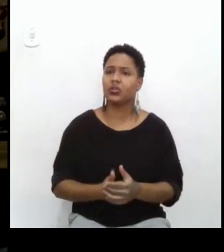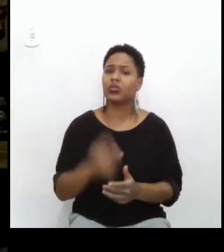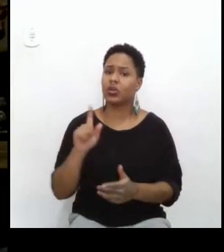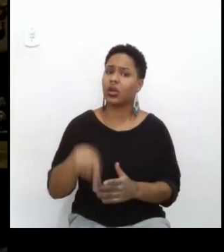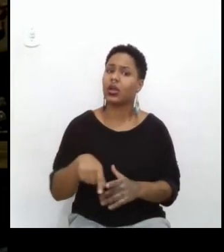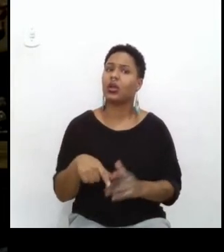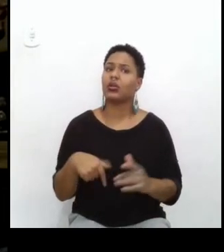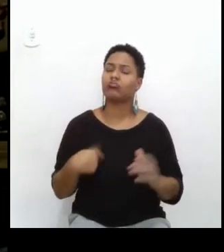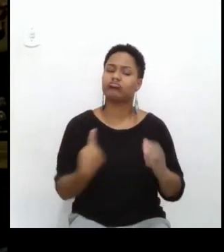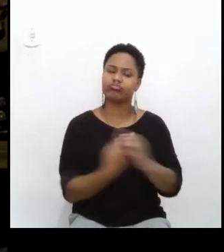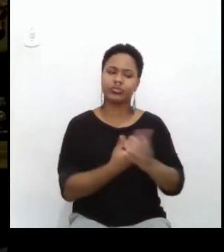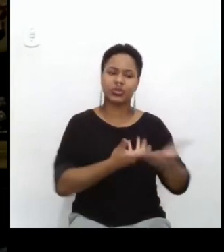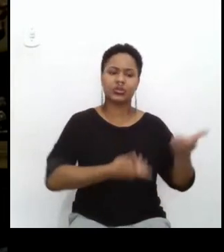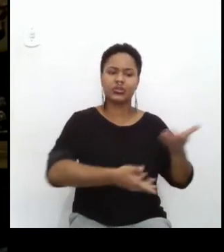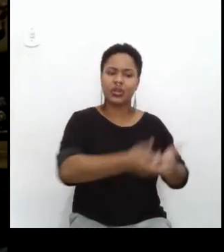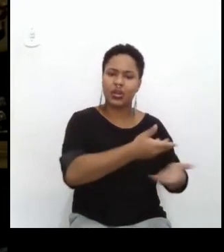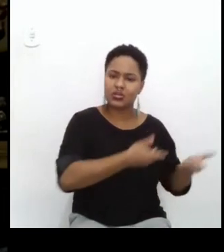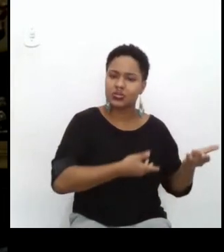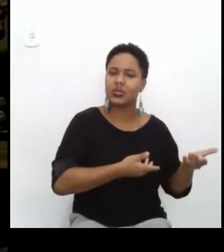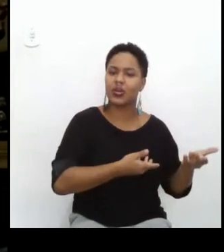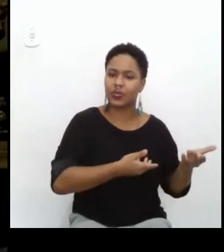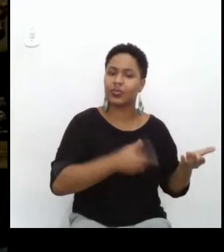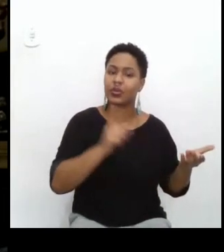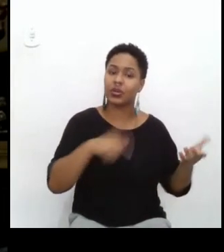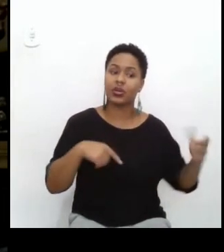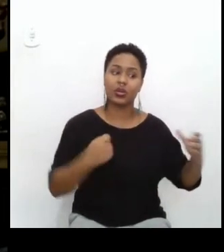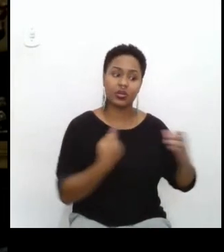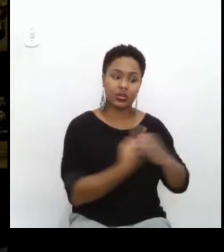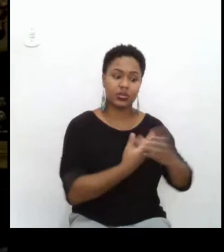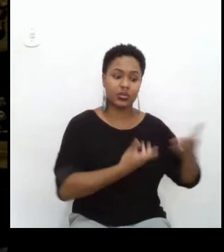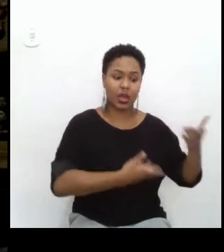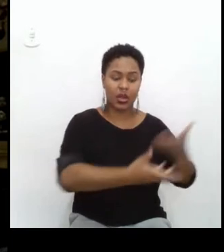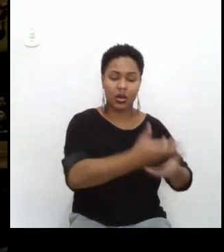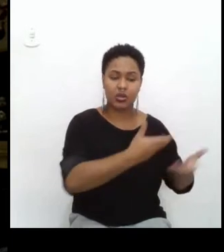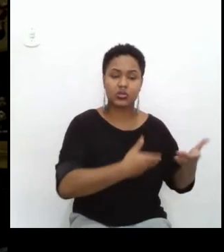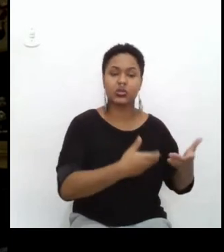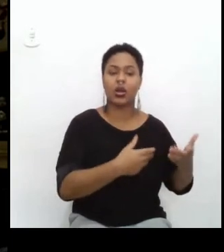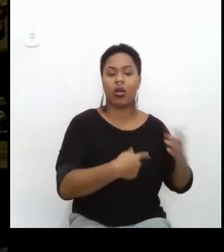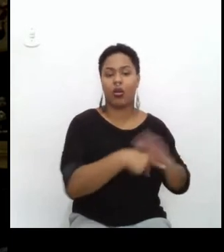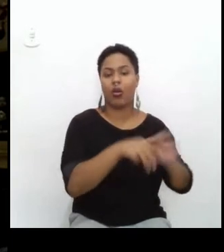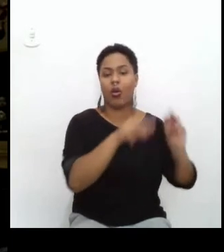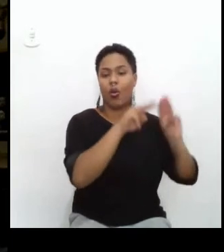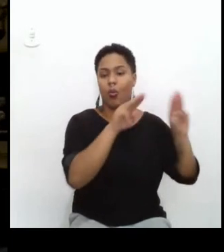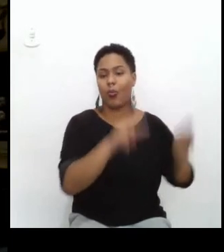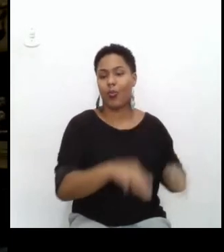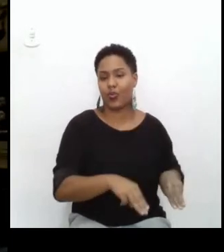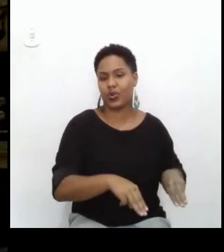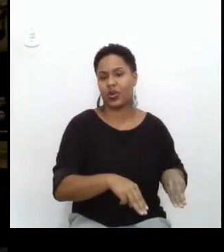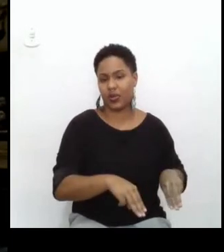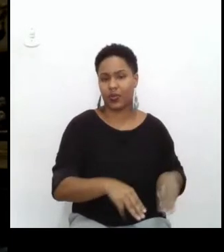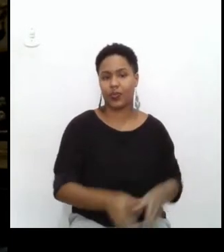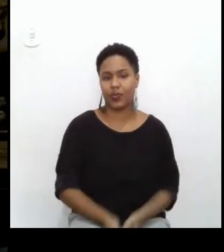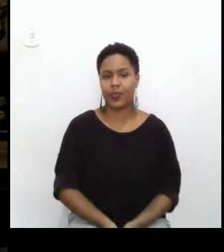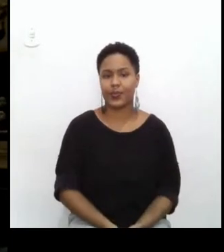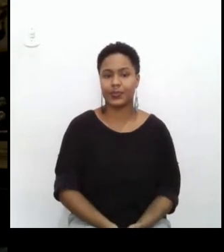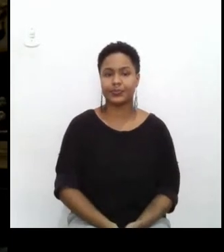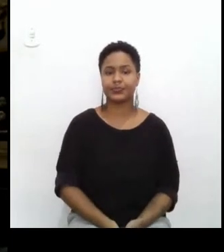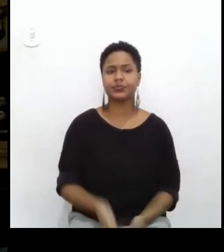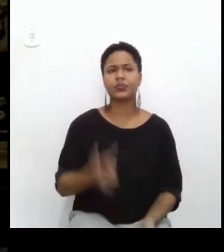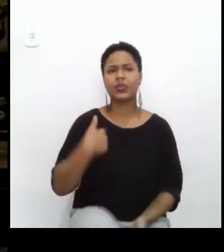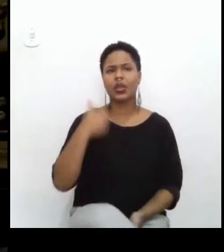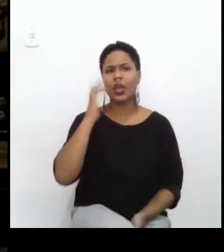eu vou abrir tem que International working out All